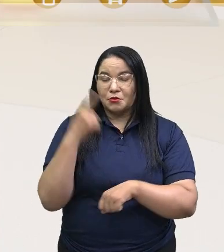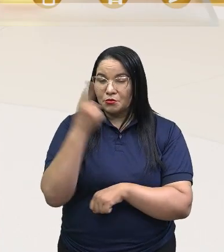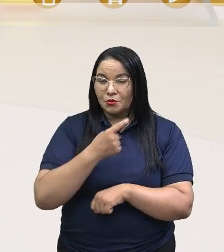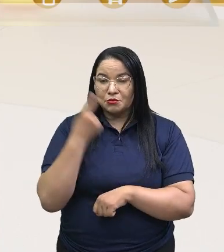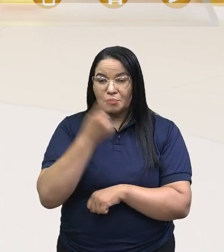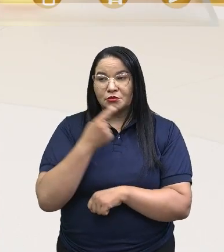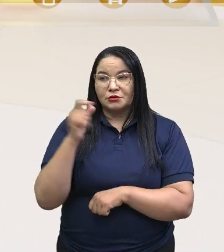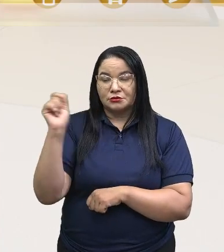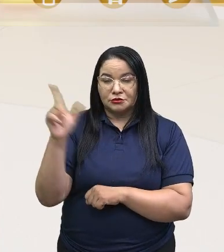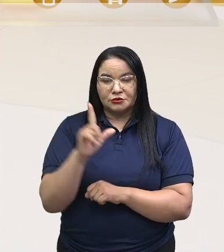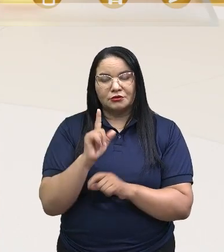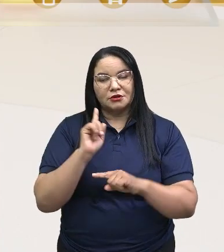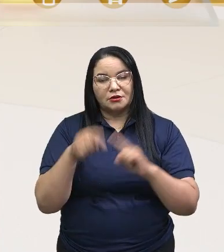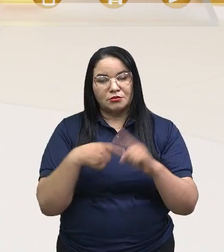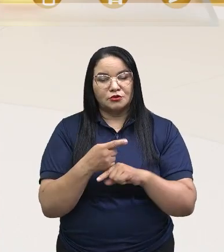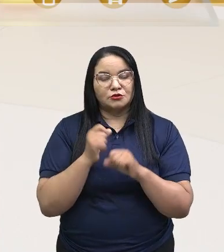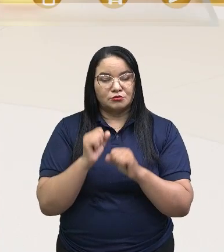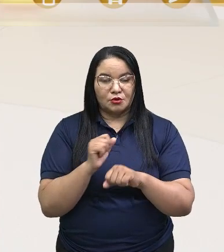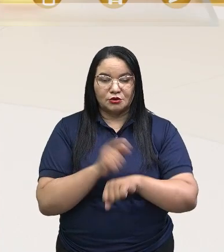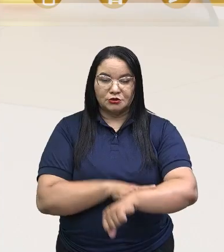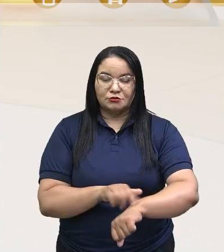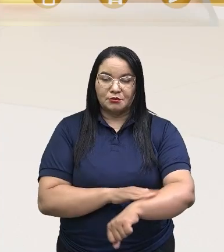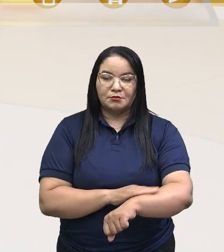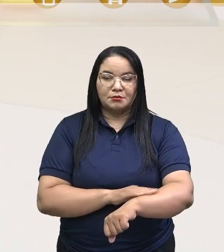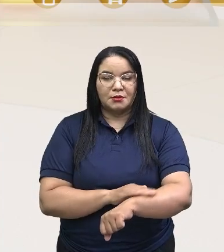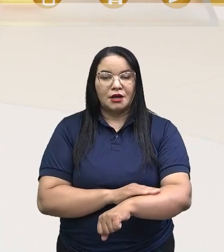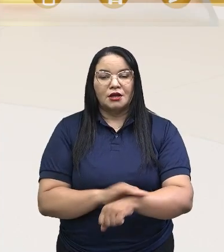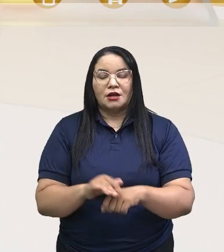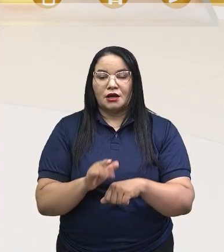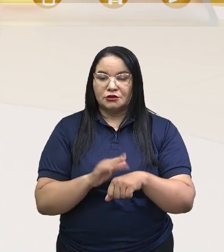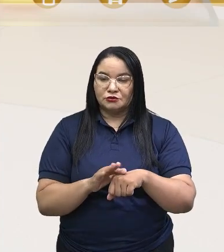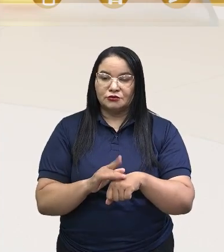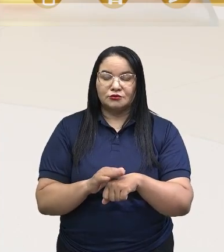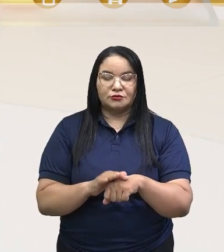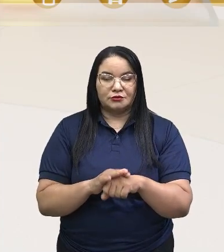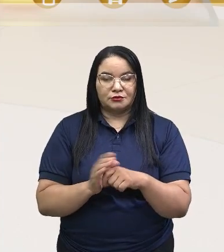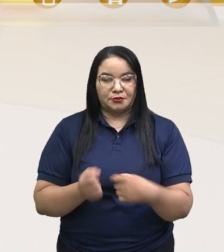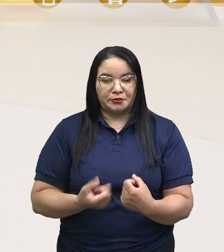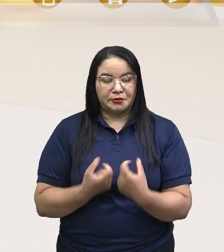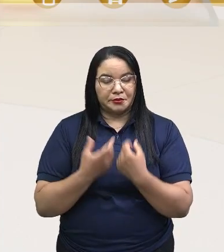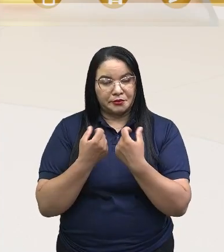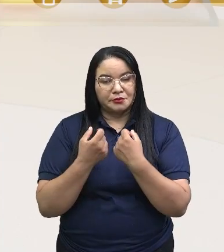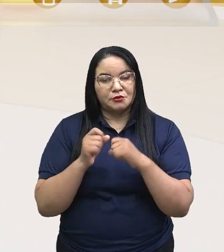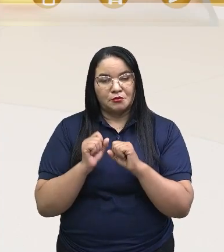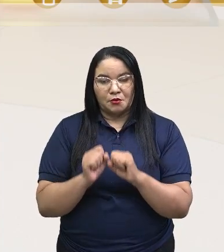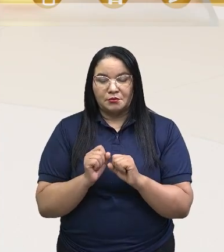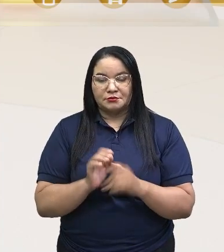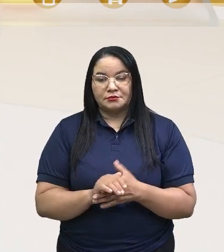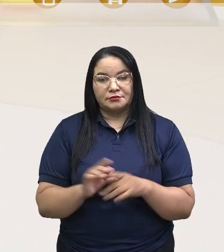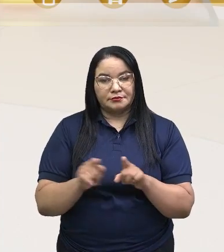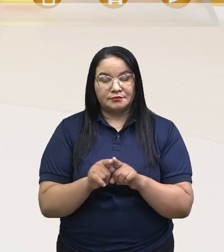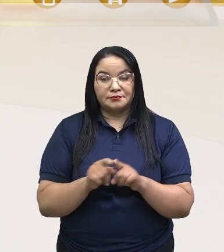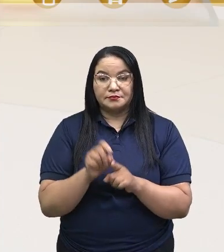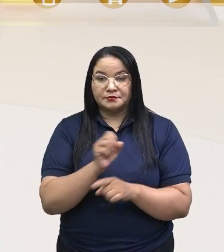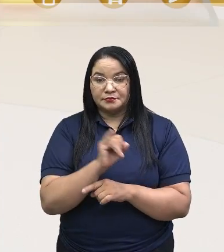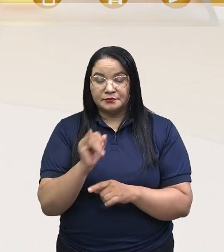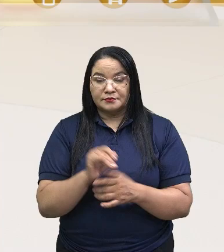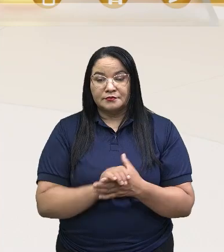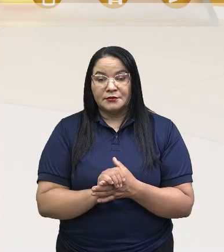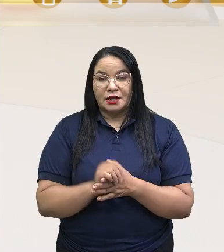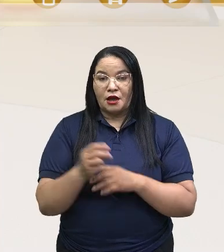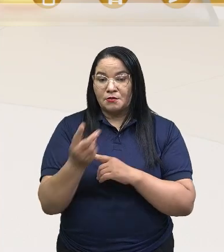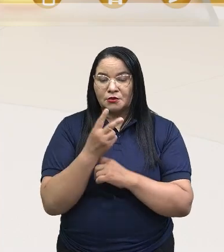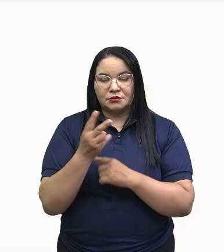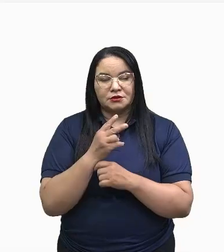por exemplo, desenvolver doenças perigosíssimas, como é o caso do câncer de pele, né, Risolda? E a exposição ao sol e a